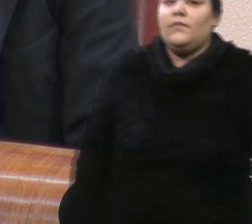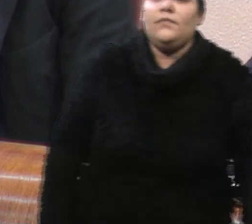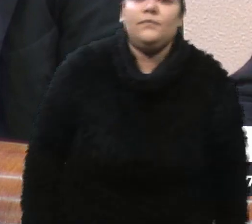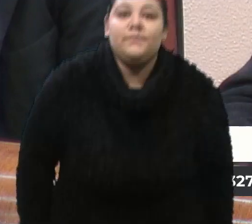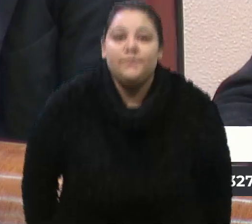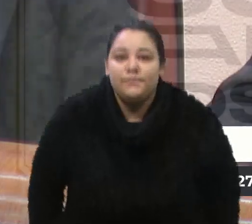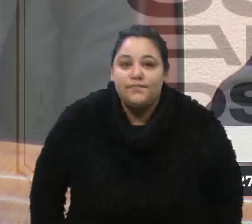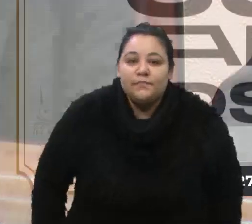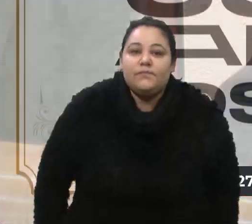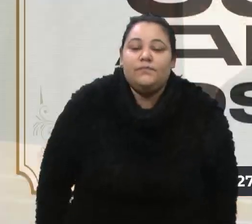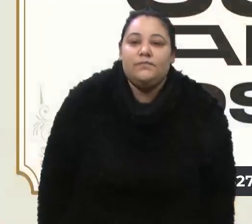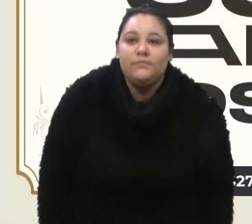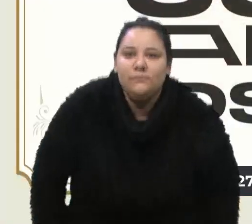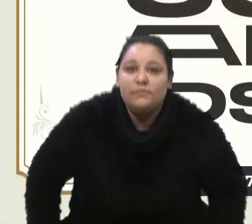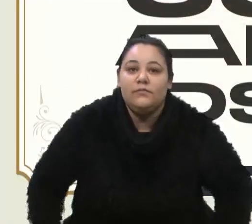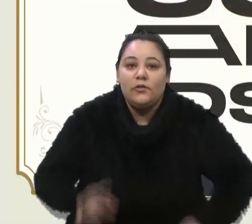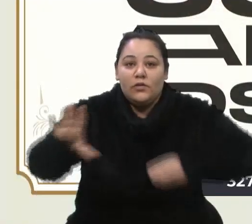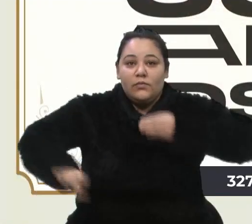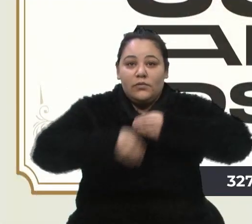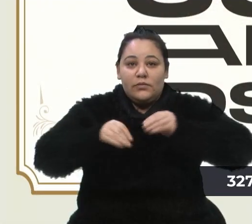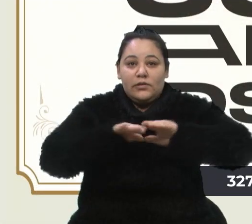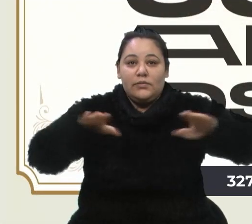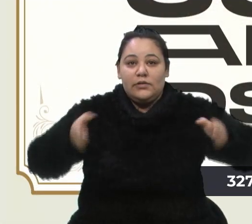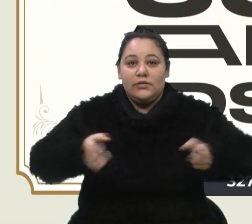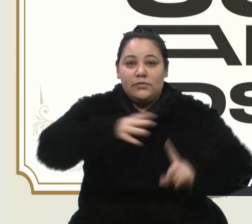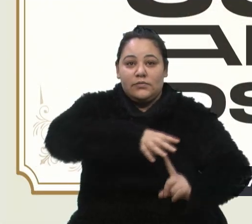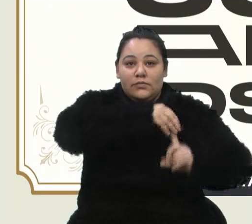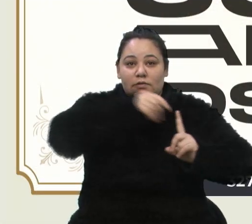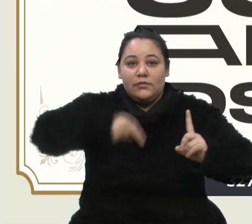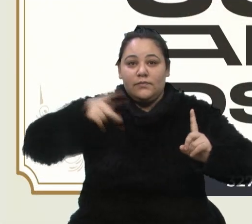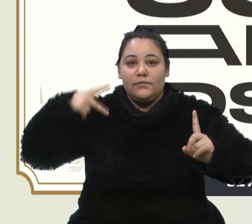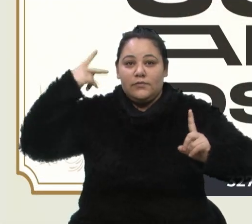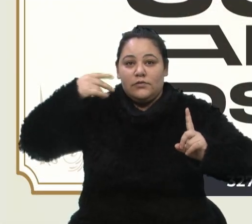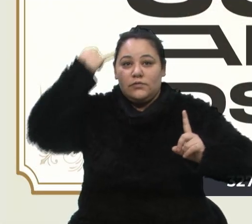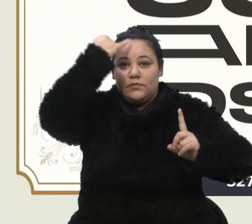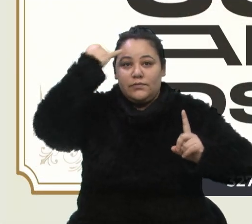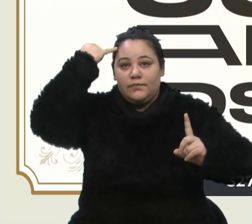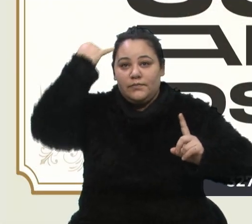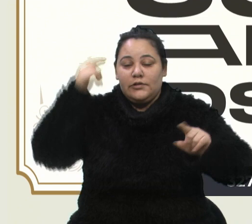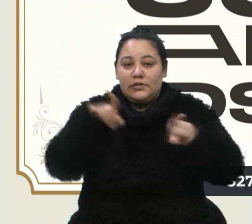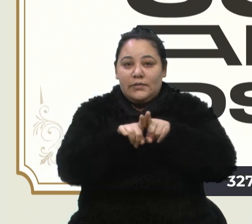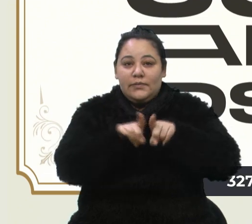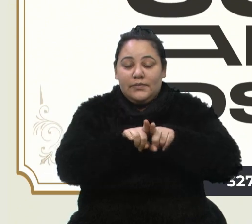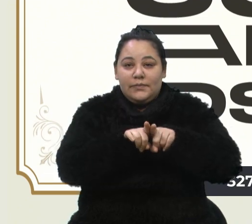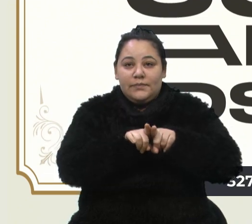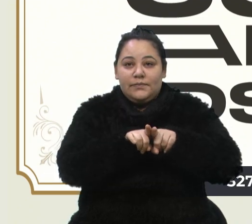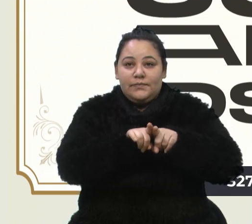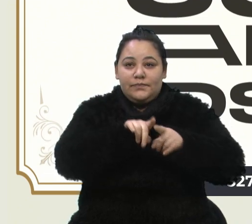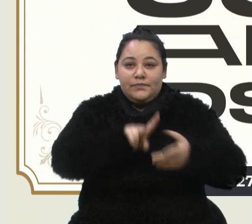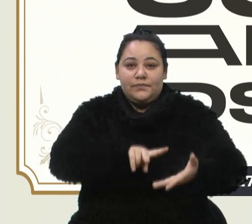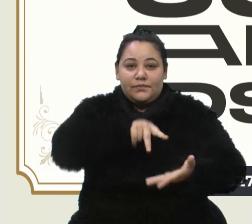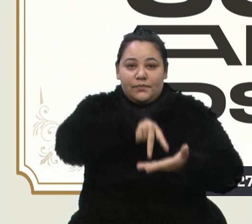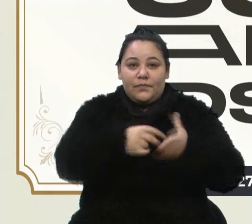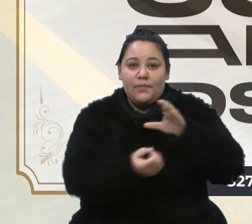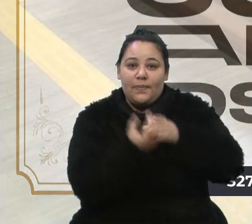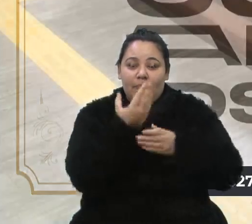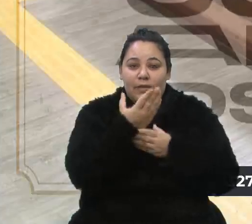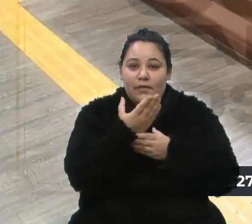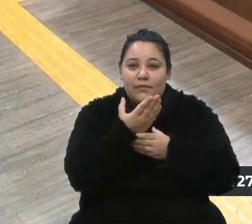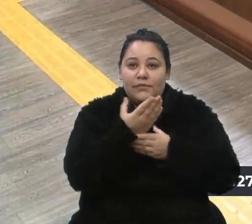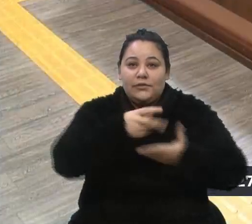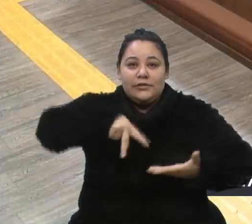casa, vereador Zé D'Ambros, fundador, coreógrafo e líder do grupo Marcos Roberto